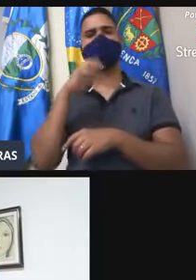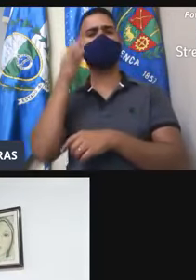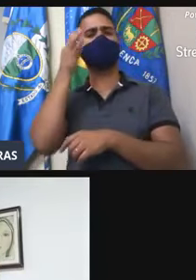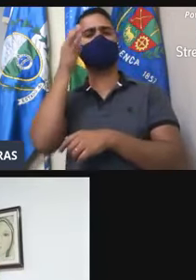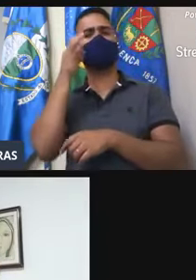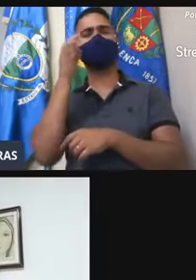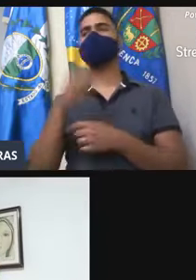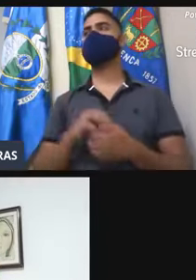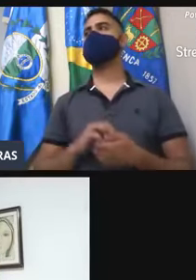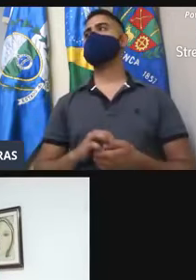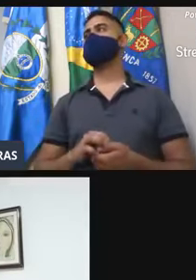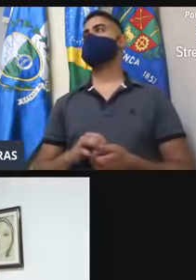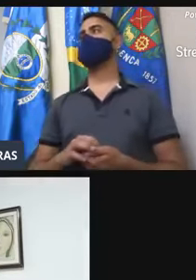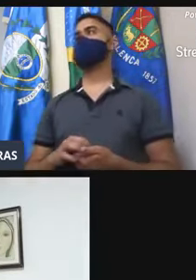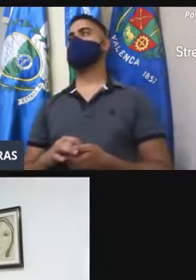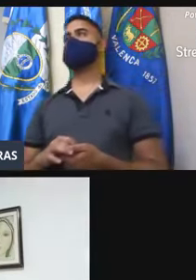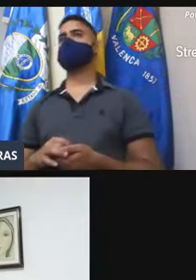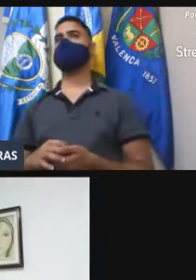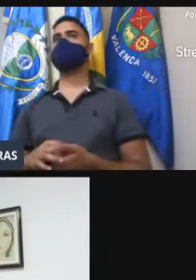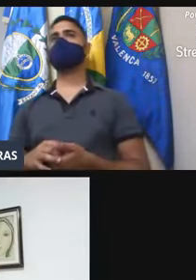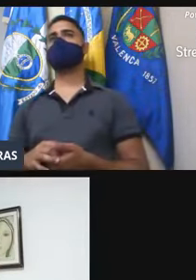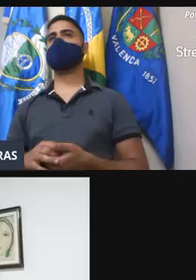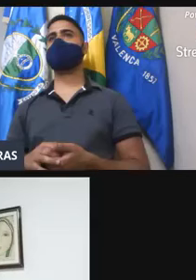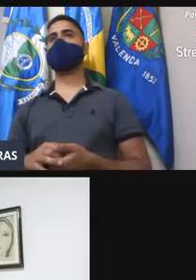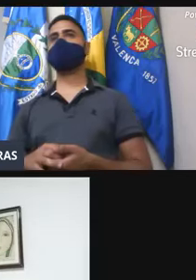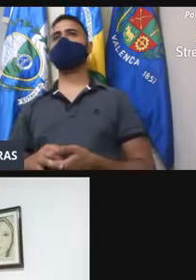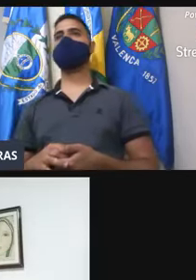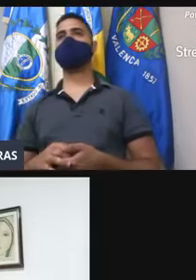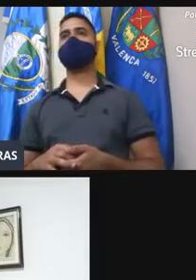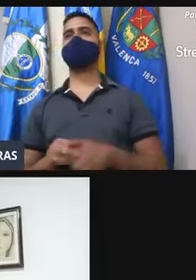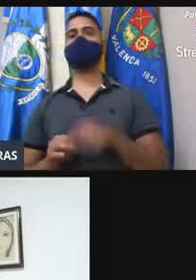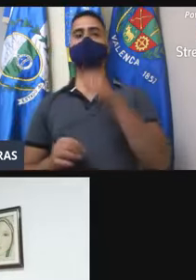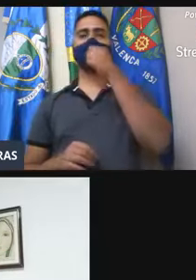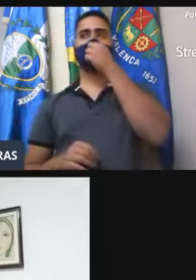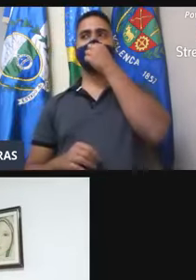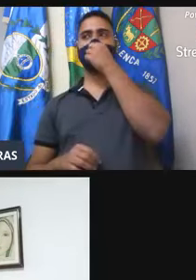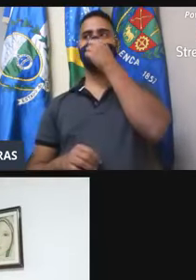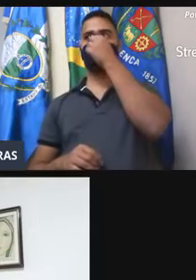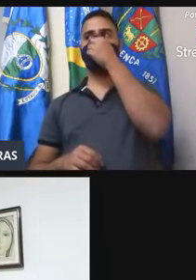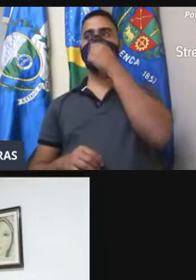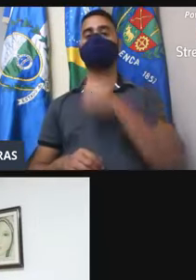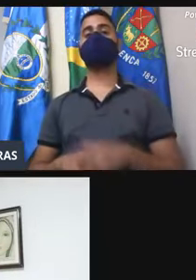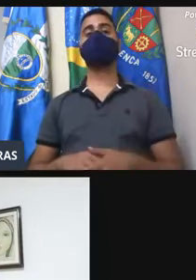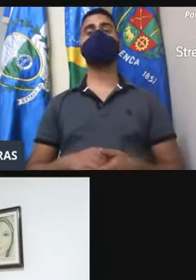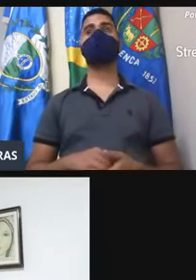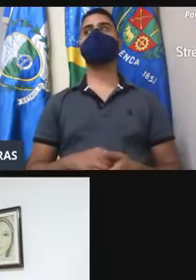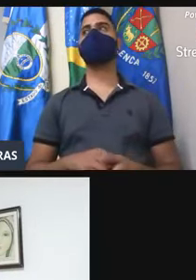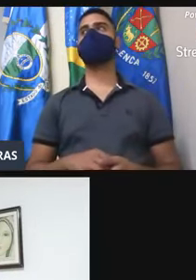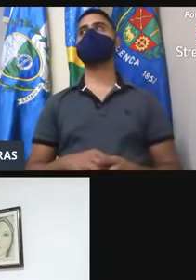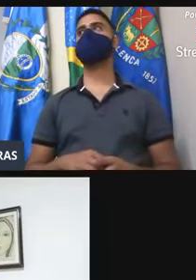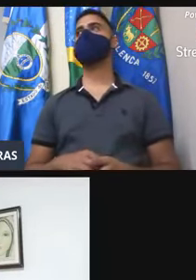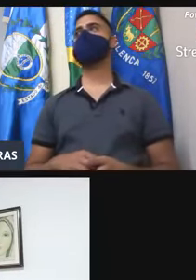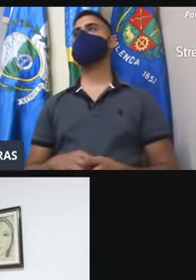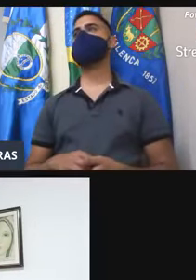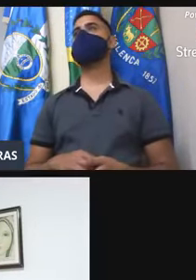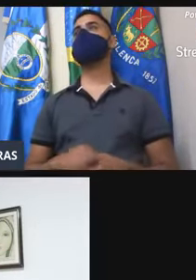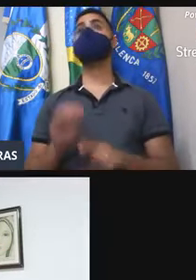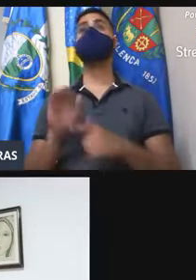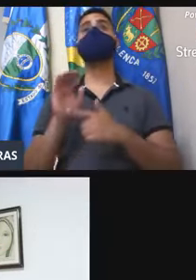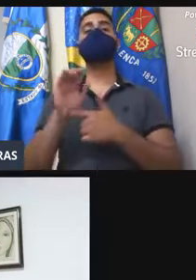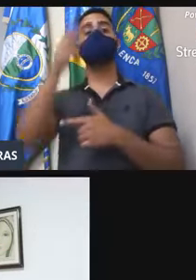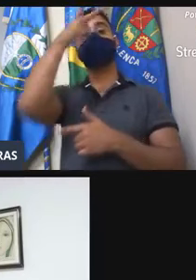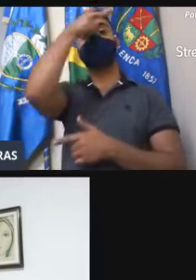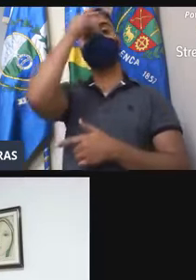peçonhentos. Sala das sessões, 28 de julho, vereadora Michele Cabral. Indicação 201 também é da vereadora Michele Cabral. Ela indica